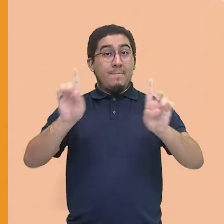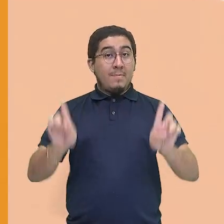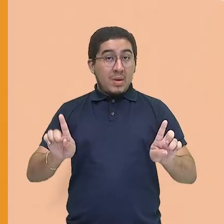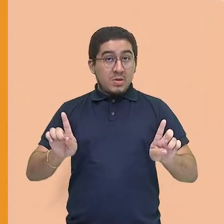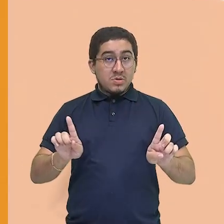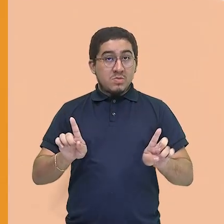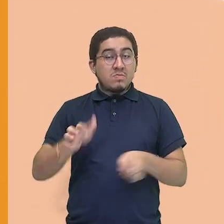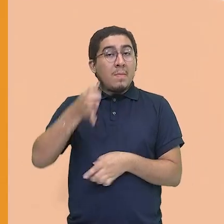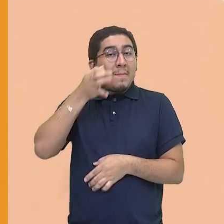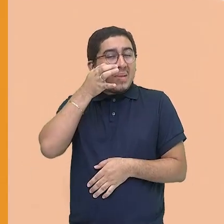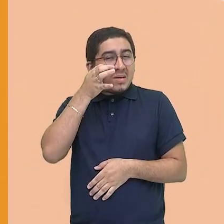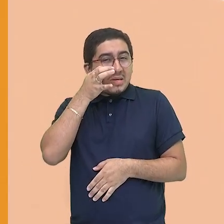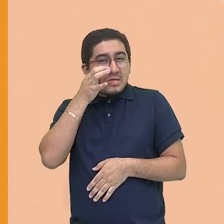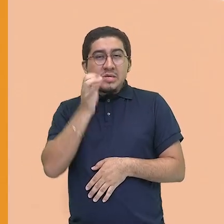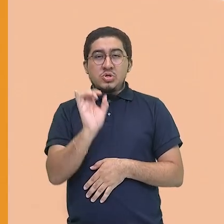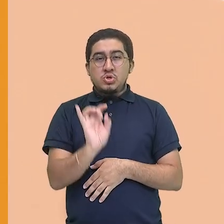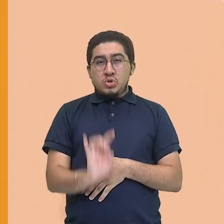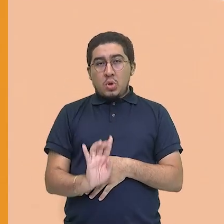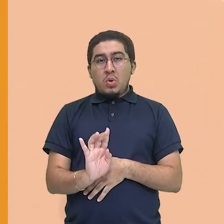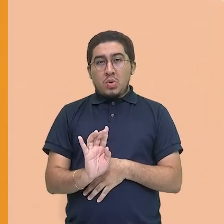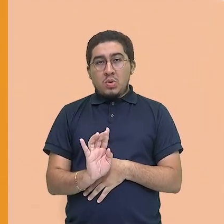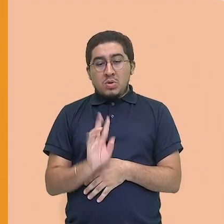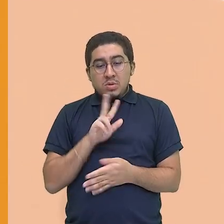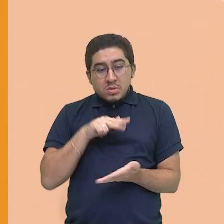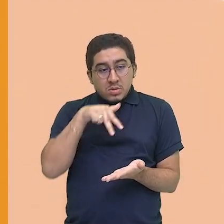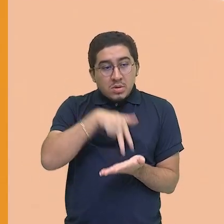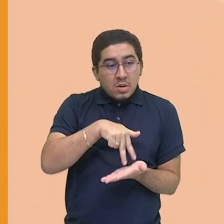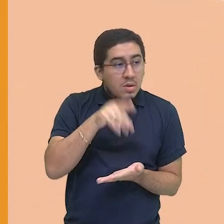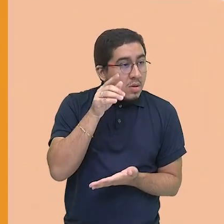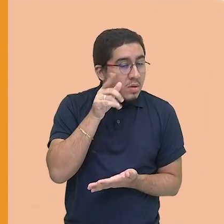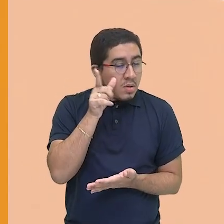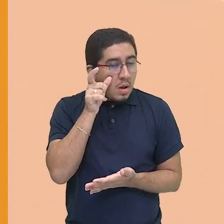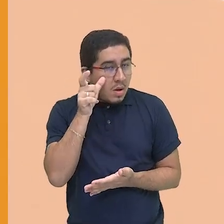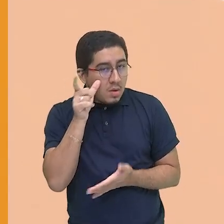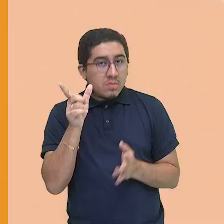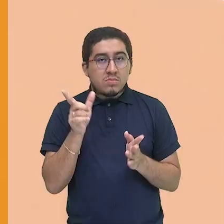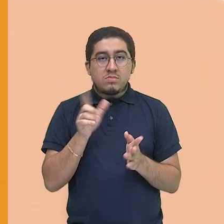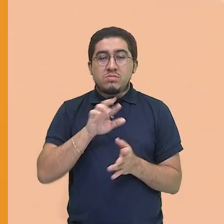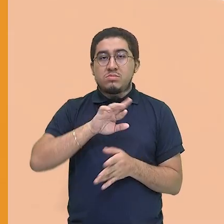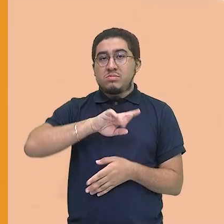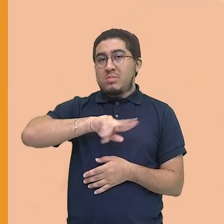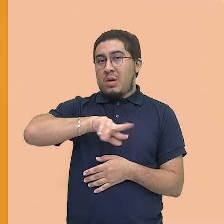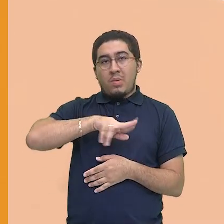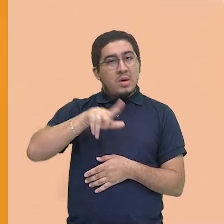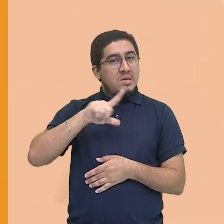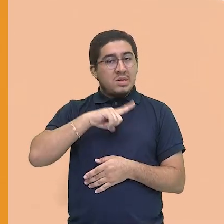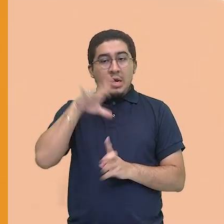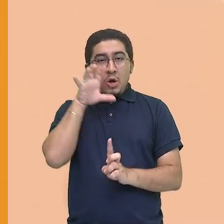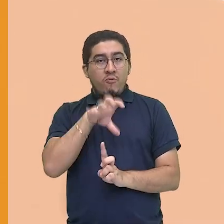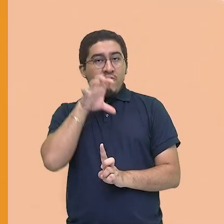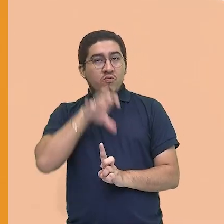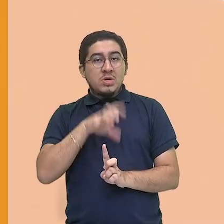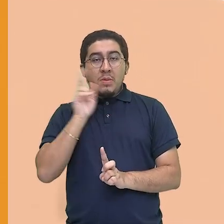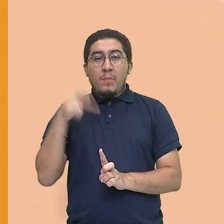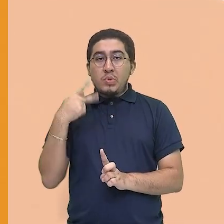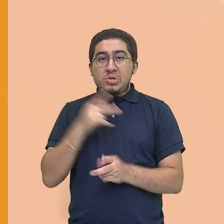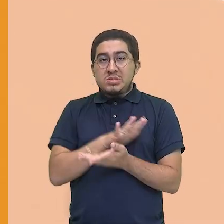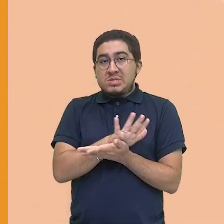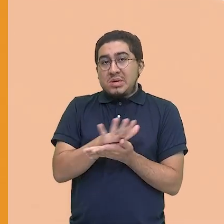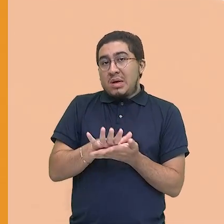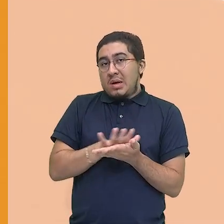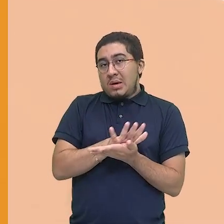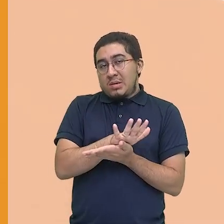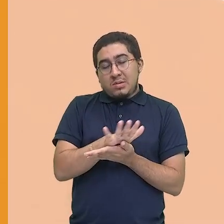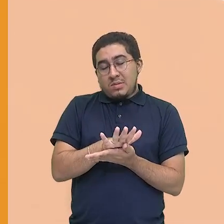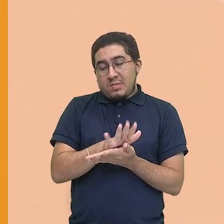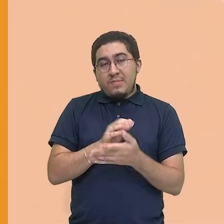a presença por si só não garante que os cidadãos exerçam influência sobre o